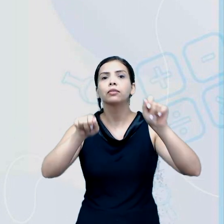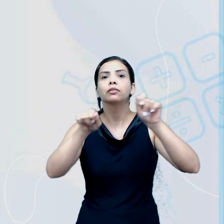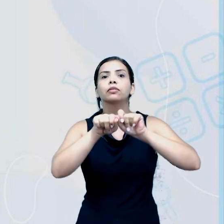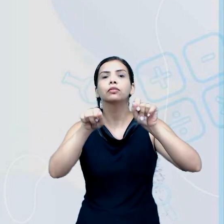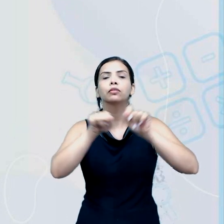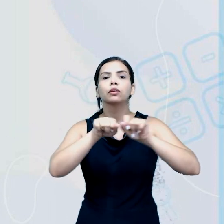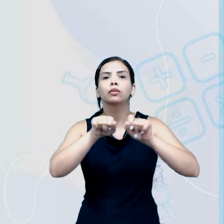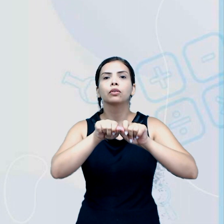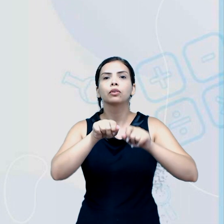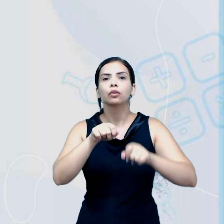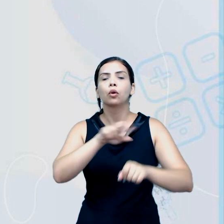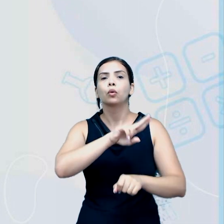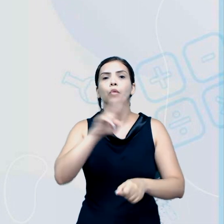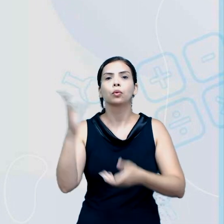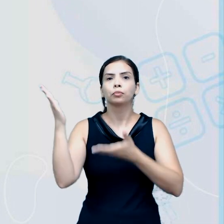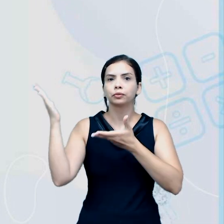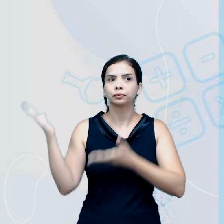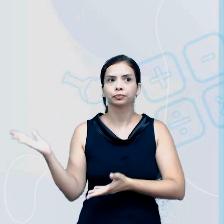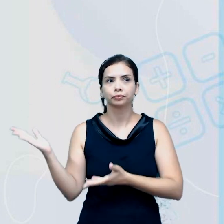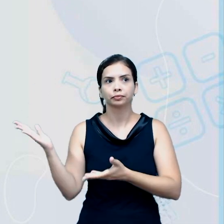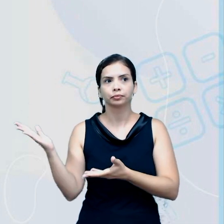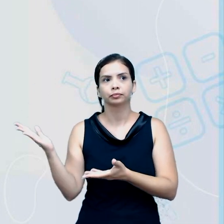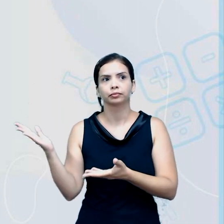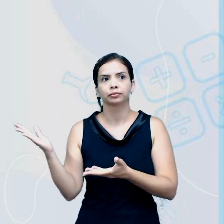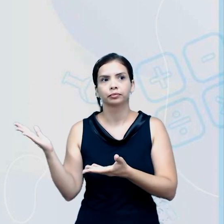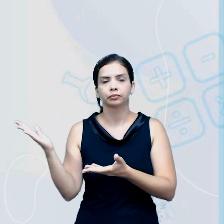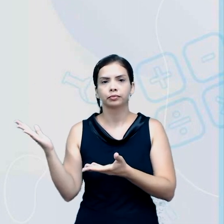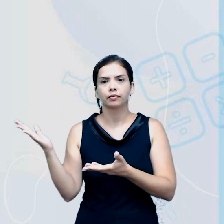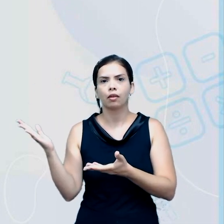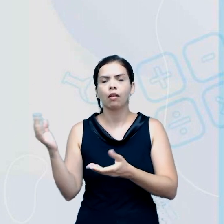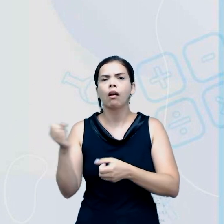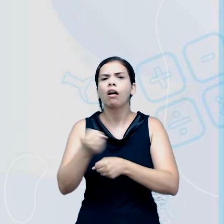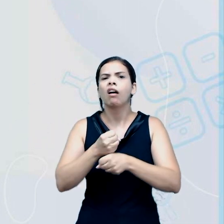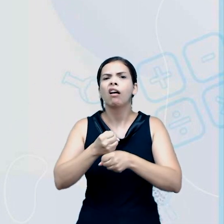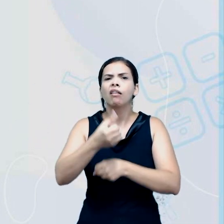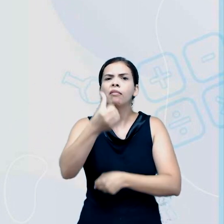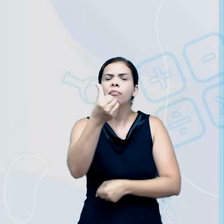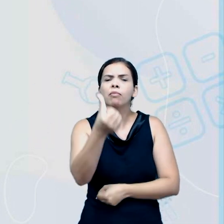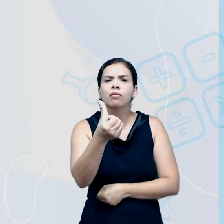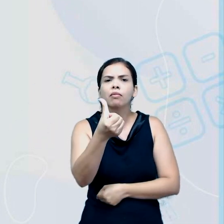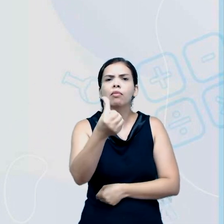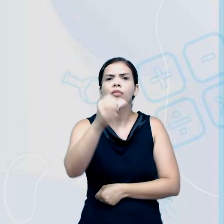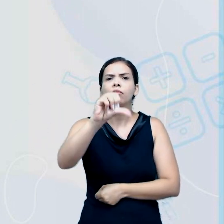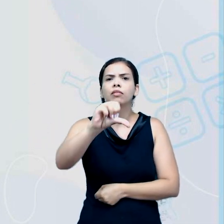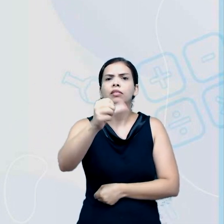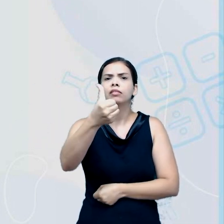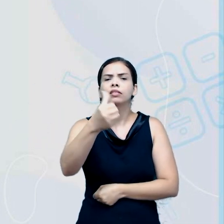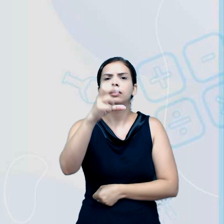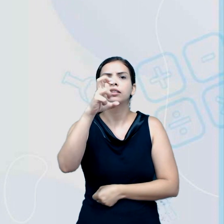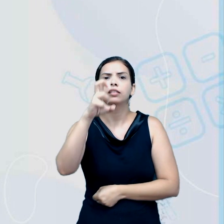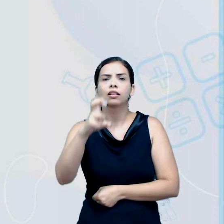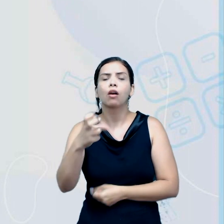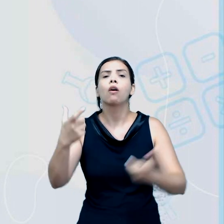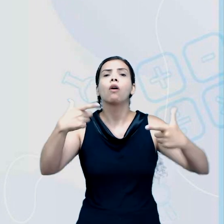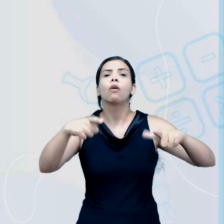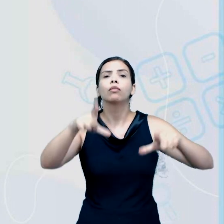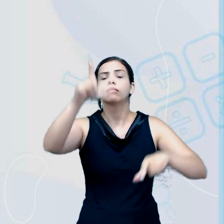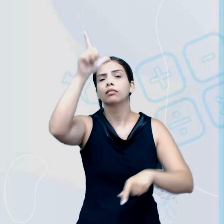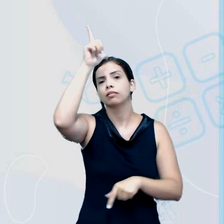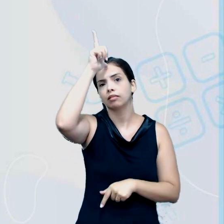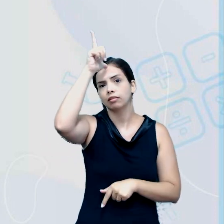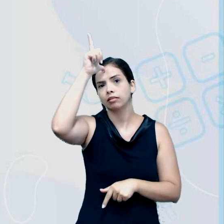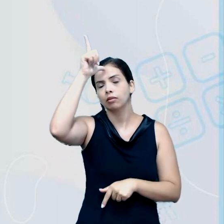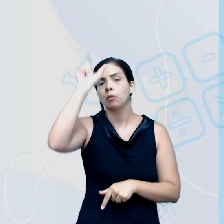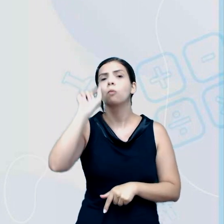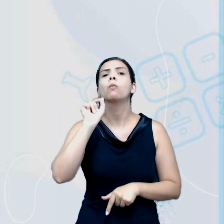alemão Joseph beuys que e foi em 1965 uma galeria na Alemanha o que foi